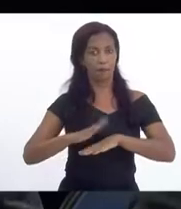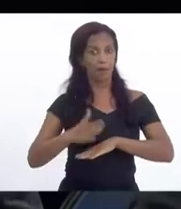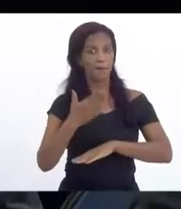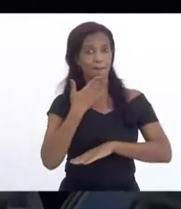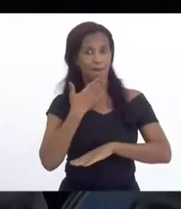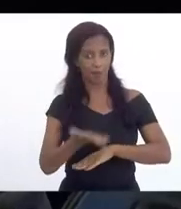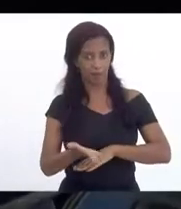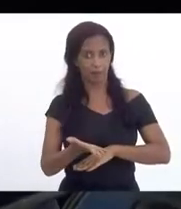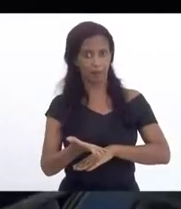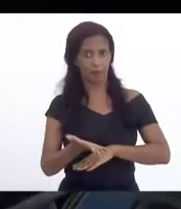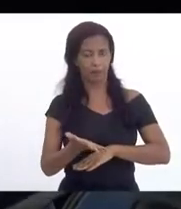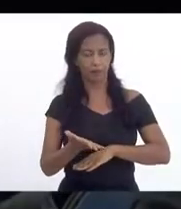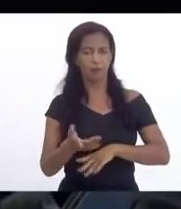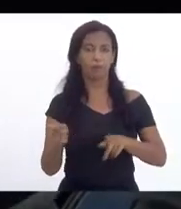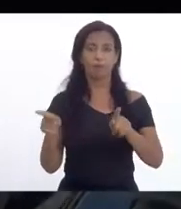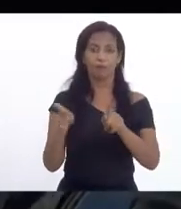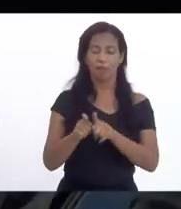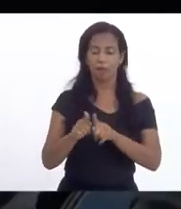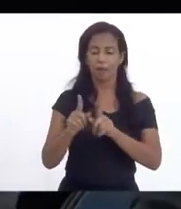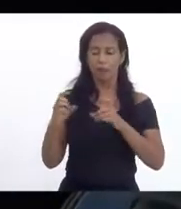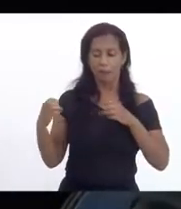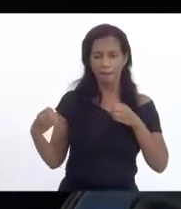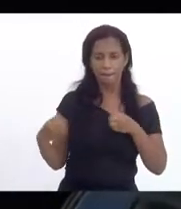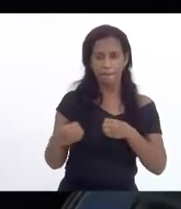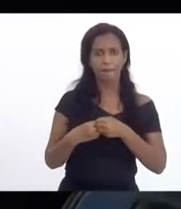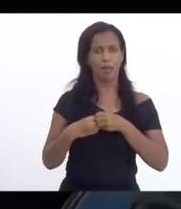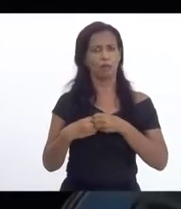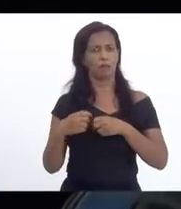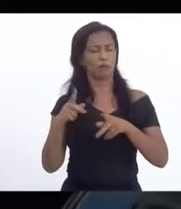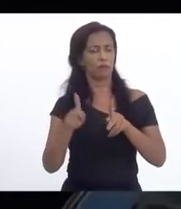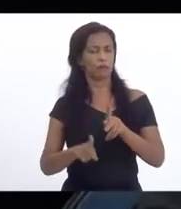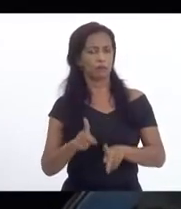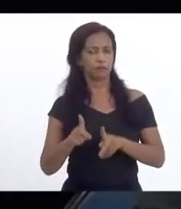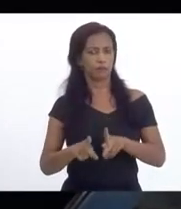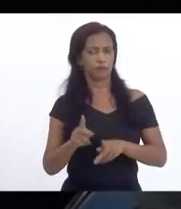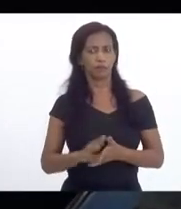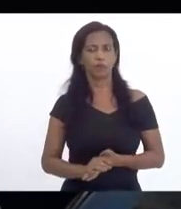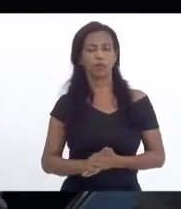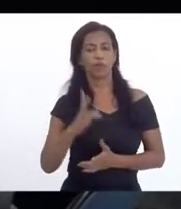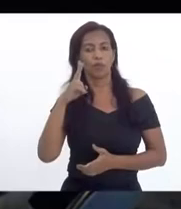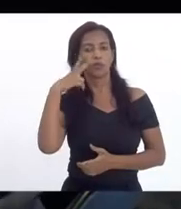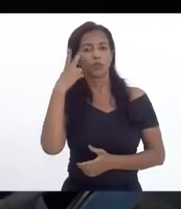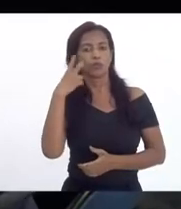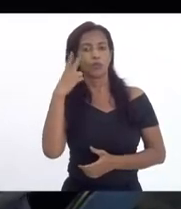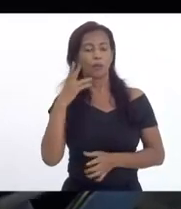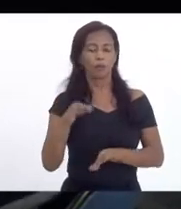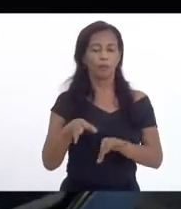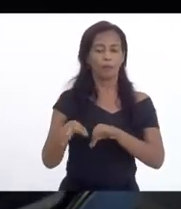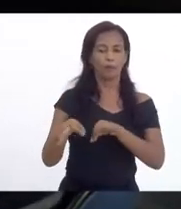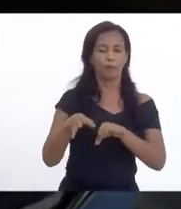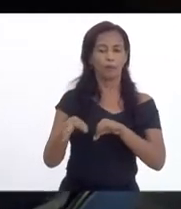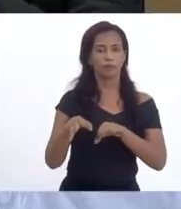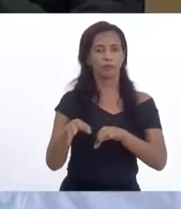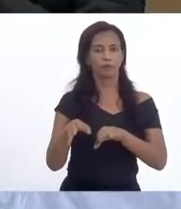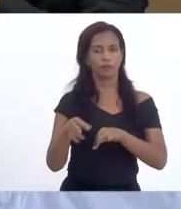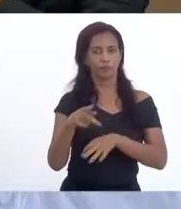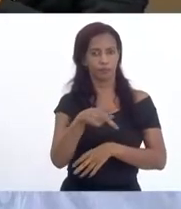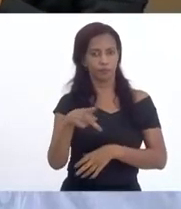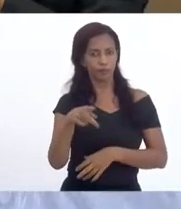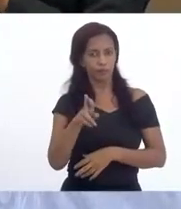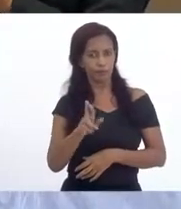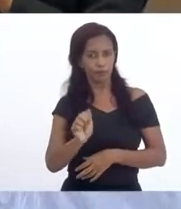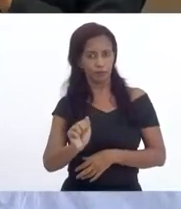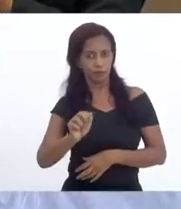pedem, mas são aqueles também que estão mais perto da população. Usar os vereadores para a gente planejar, professor Raul,